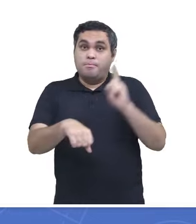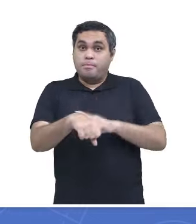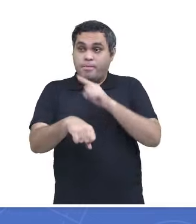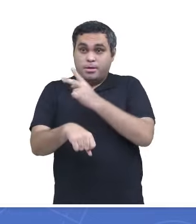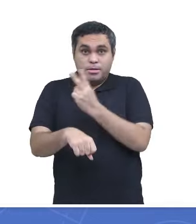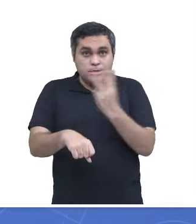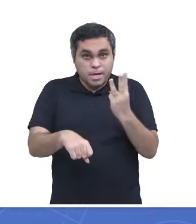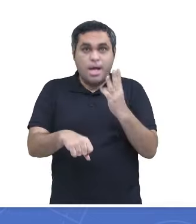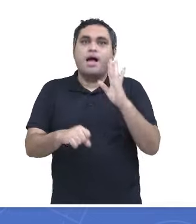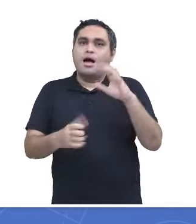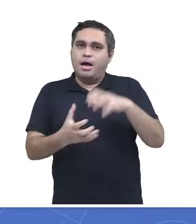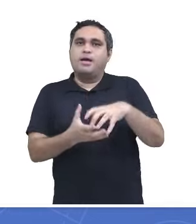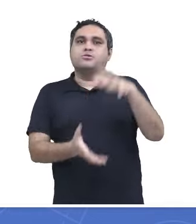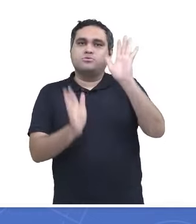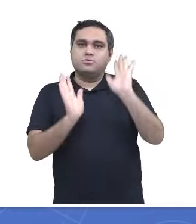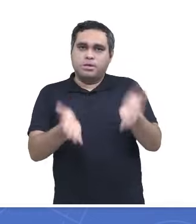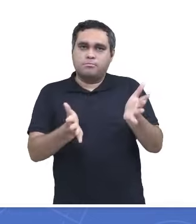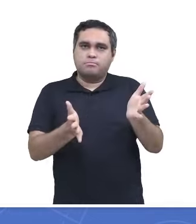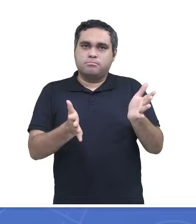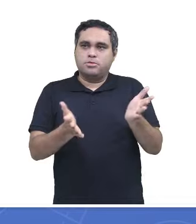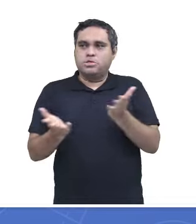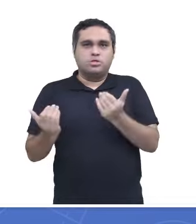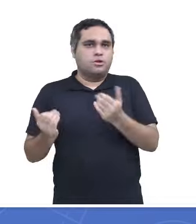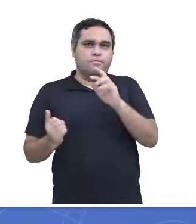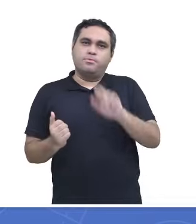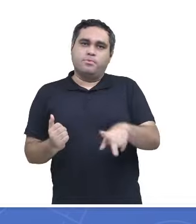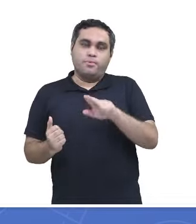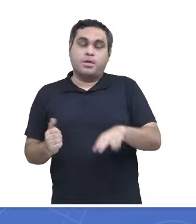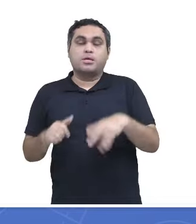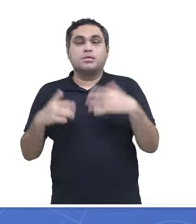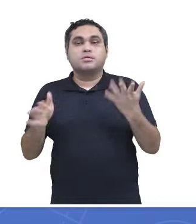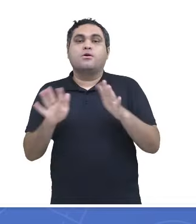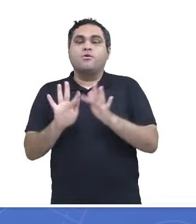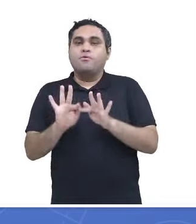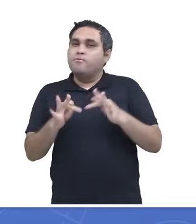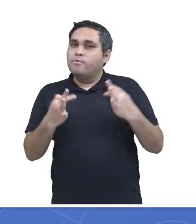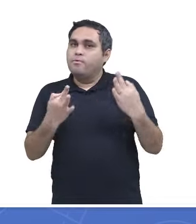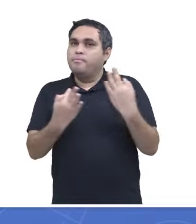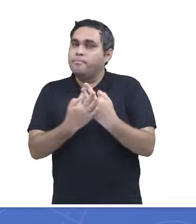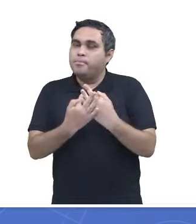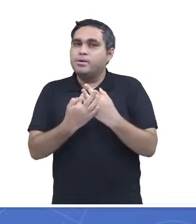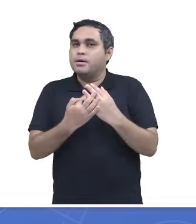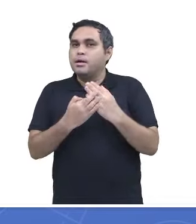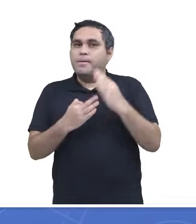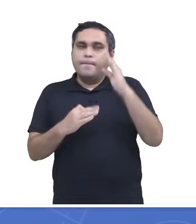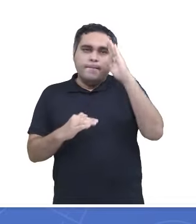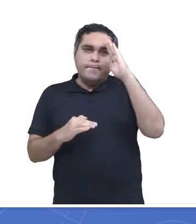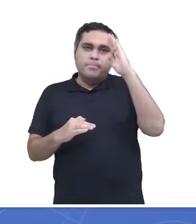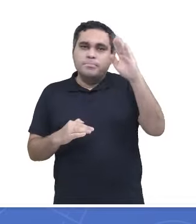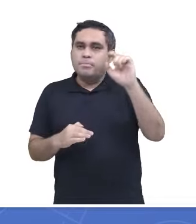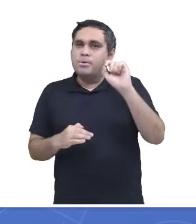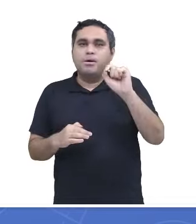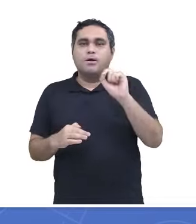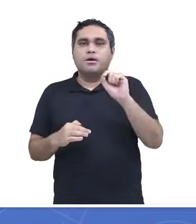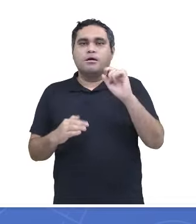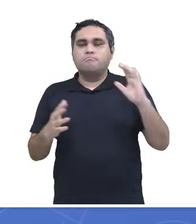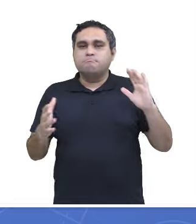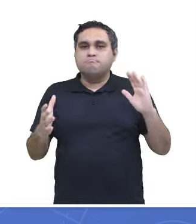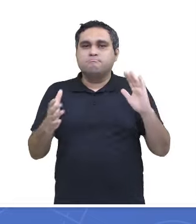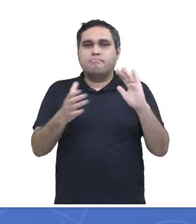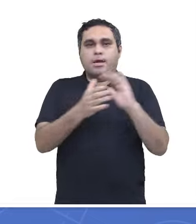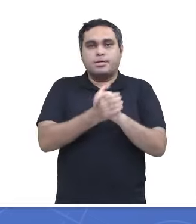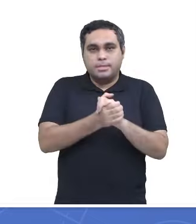ser adulto, deixava de ser jovem. A família era formada primeiramente pela união dos cônjuges e